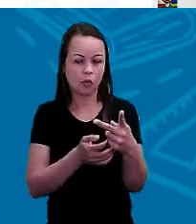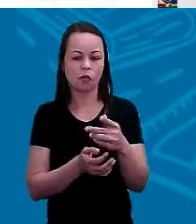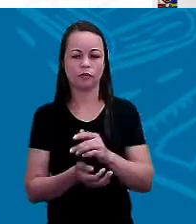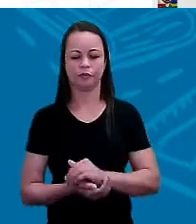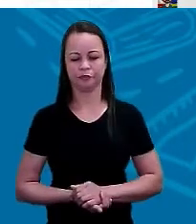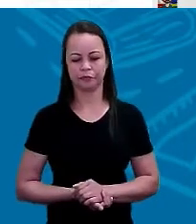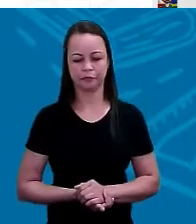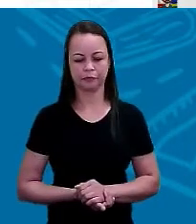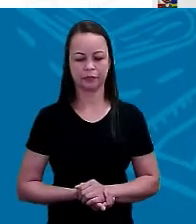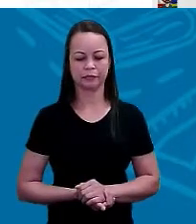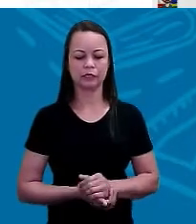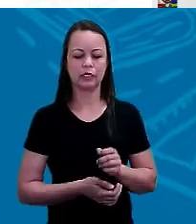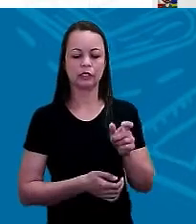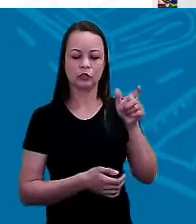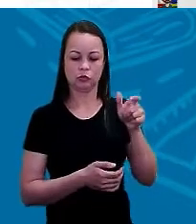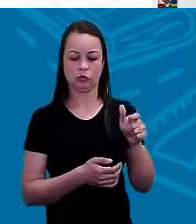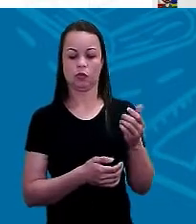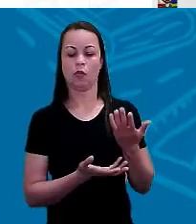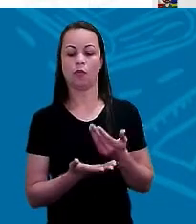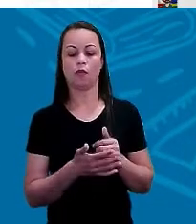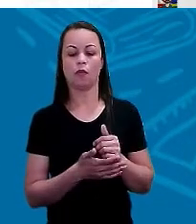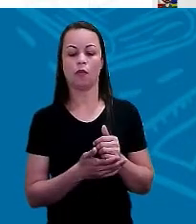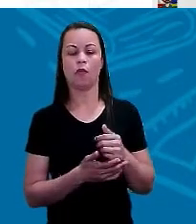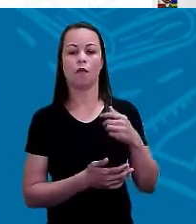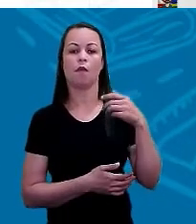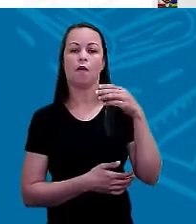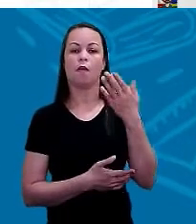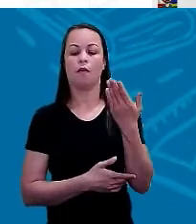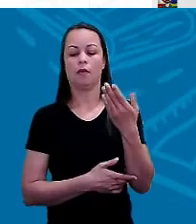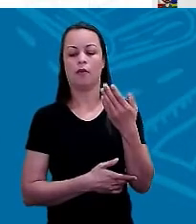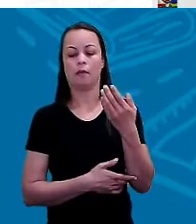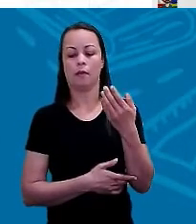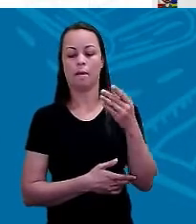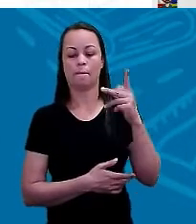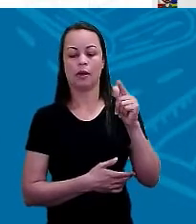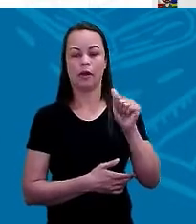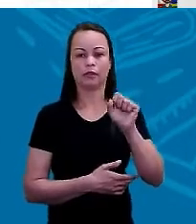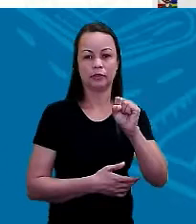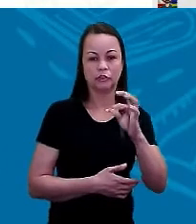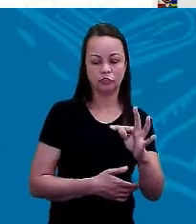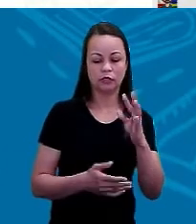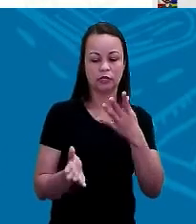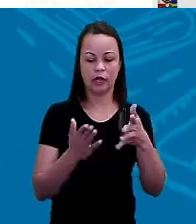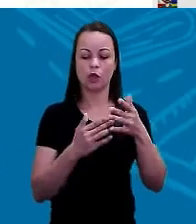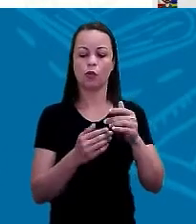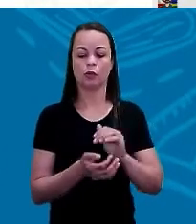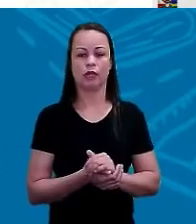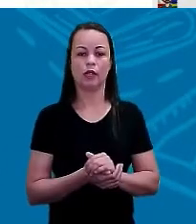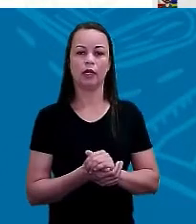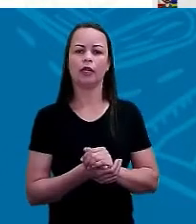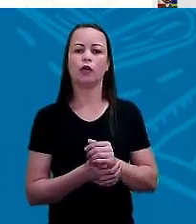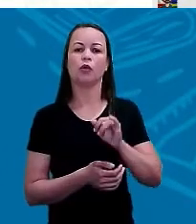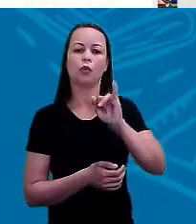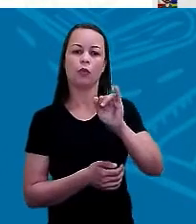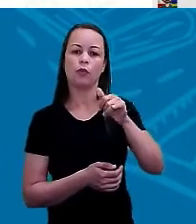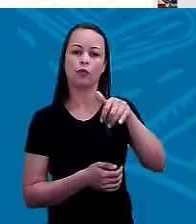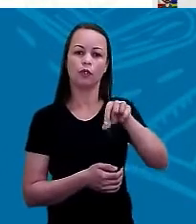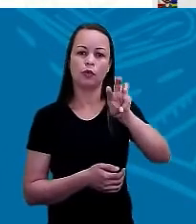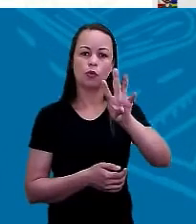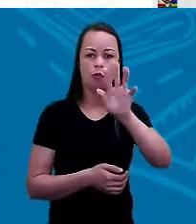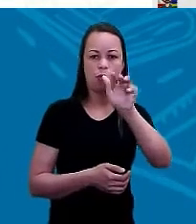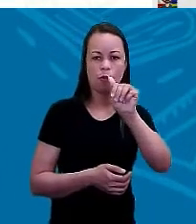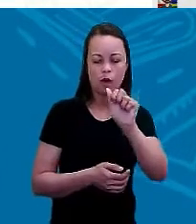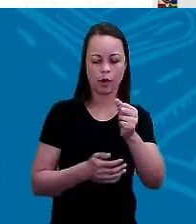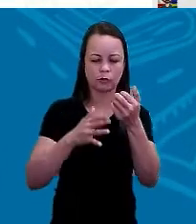No passado é I was, you were, he, she, it, was, we were,